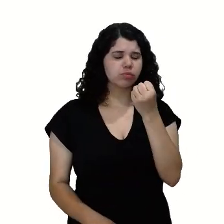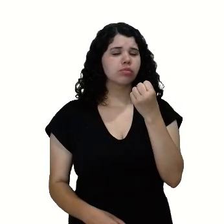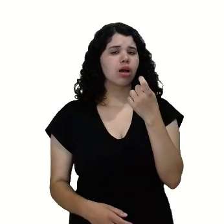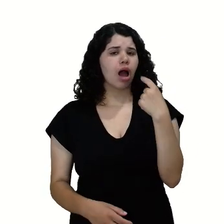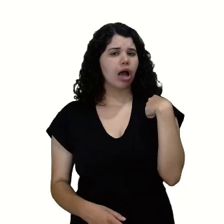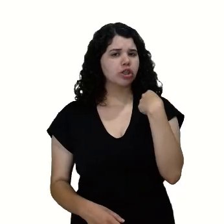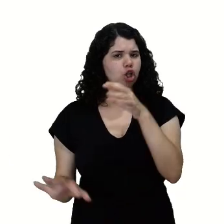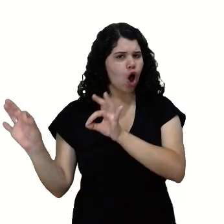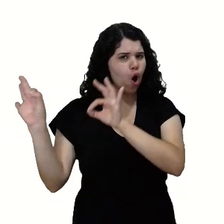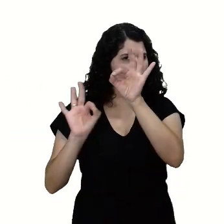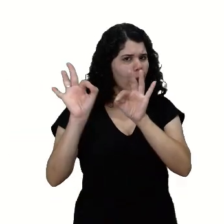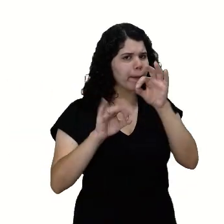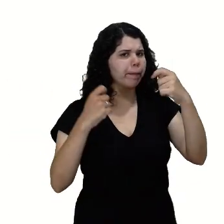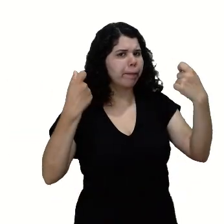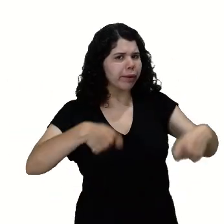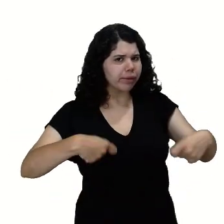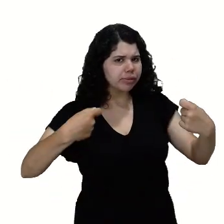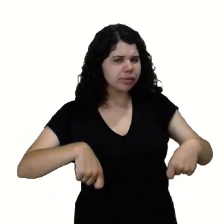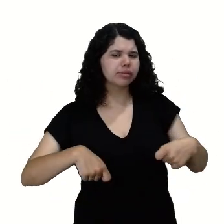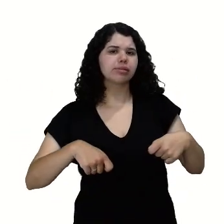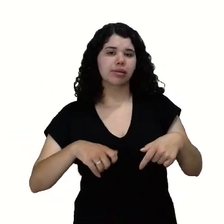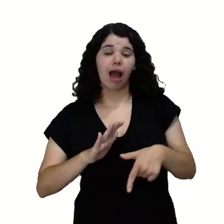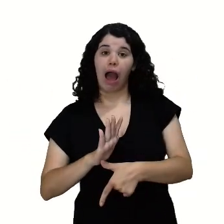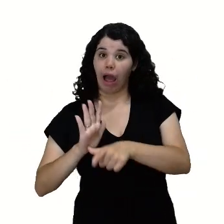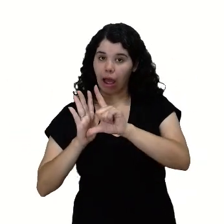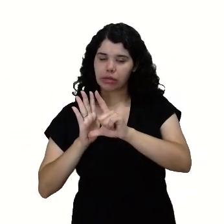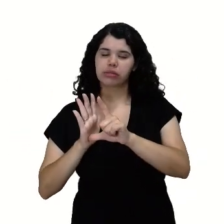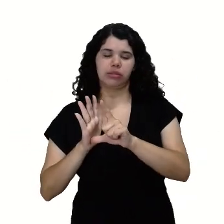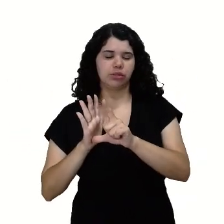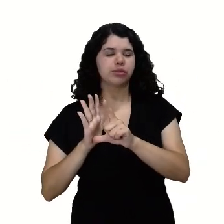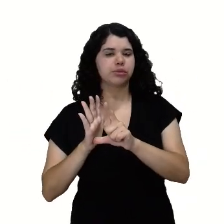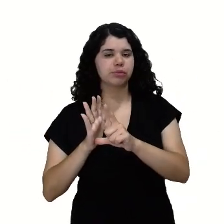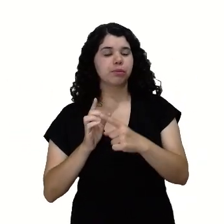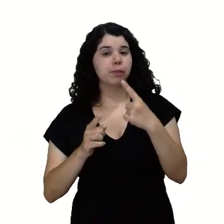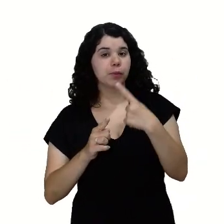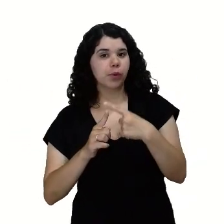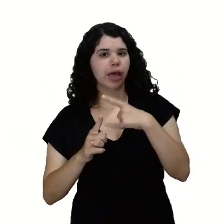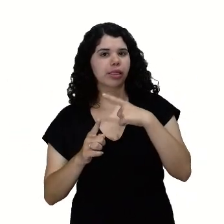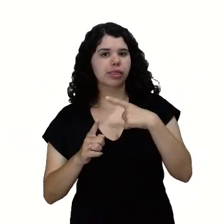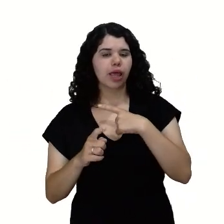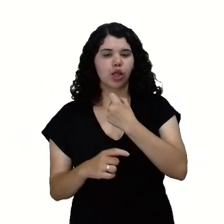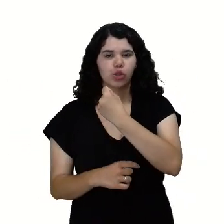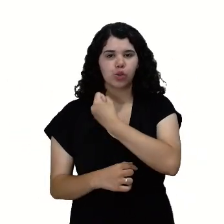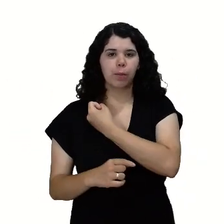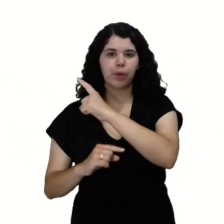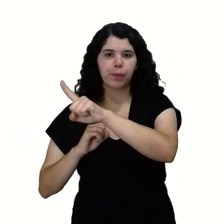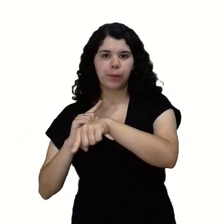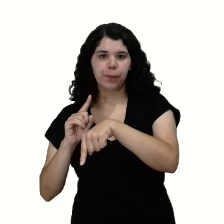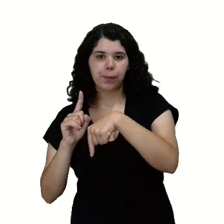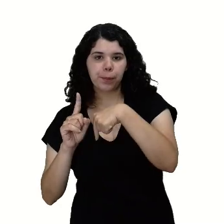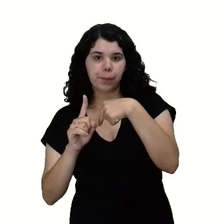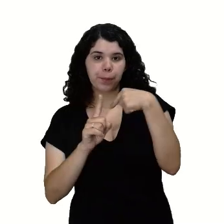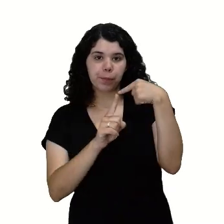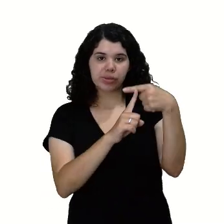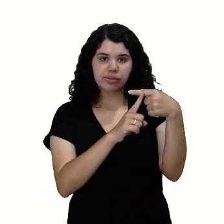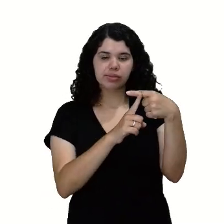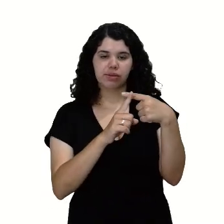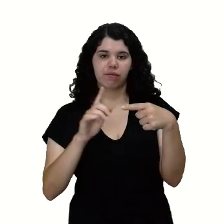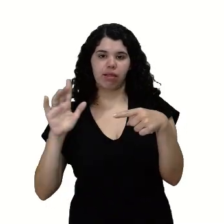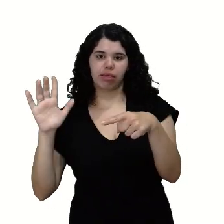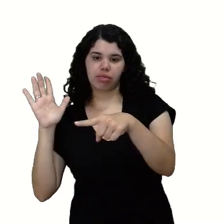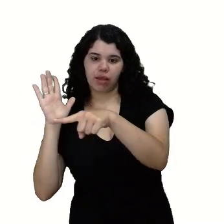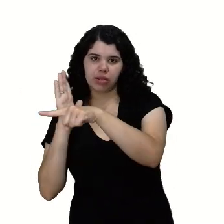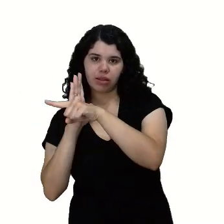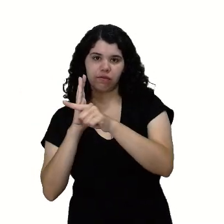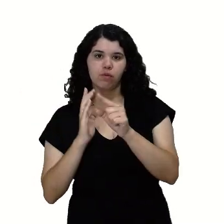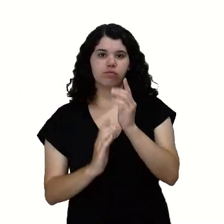números inteiros, a gente primeiro precisa organizar, porque aí a gente vai ter os positivos, os negativos e o nulo. Então a gente começa